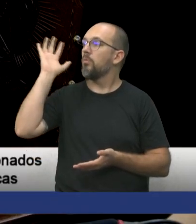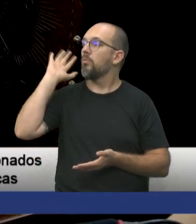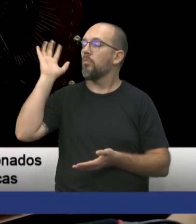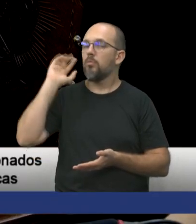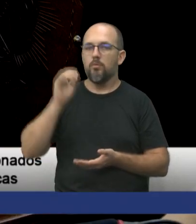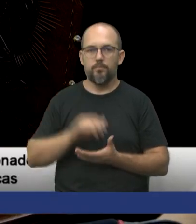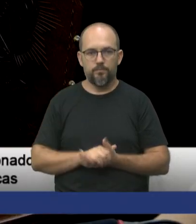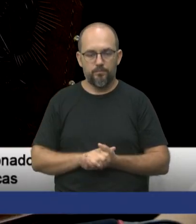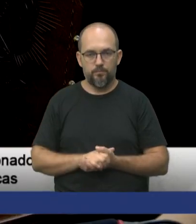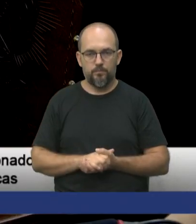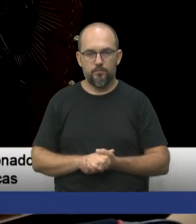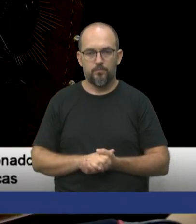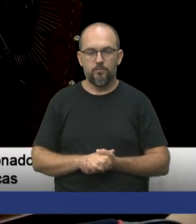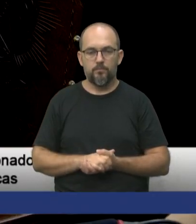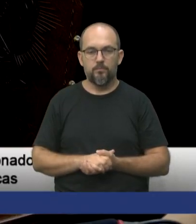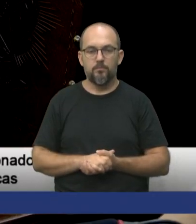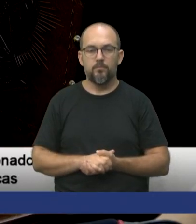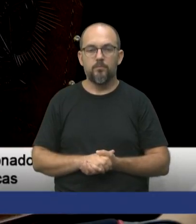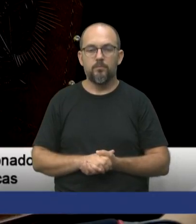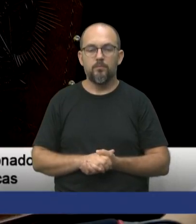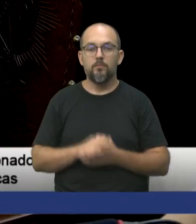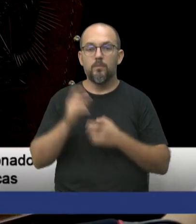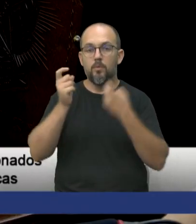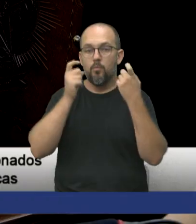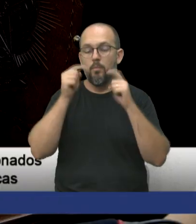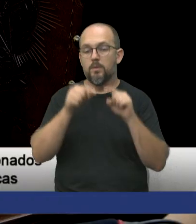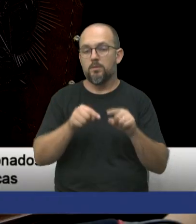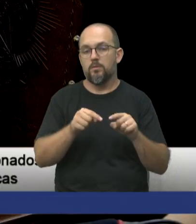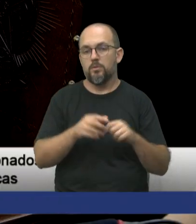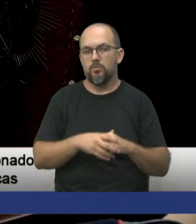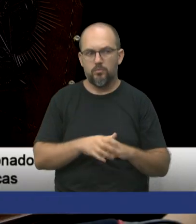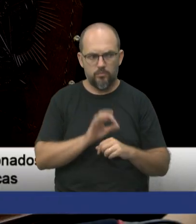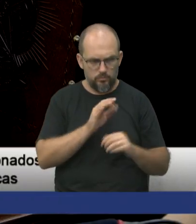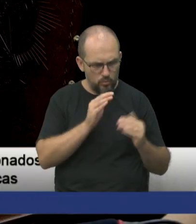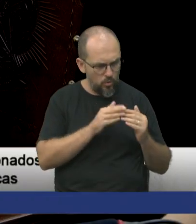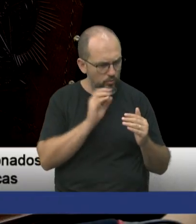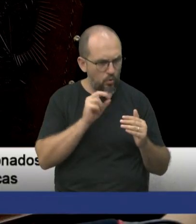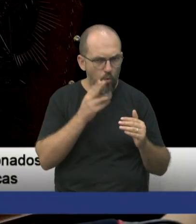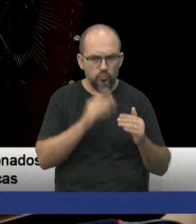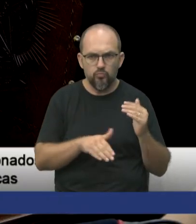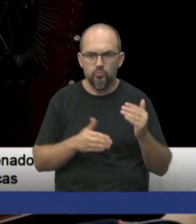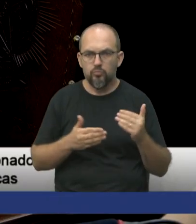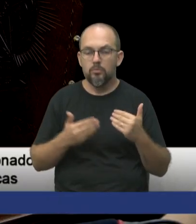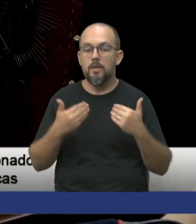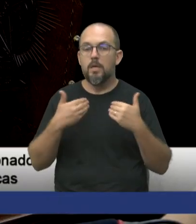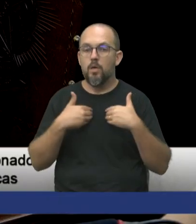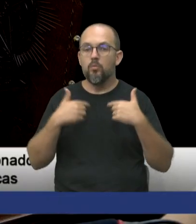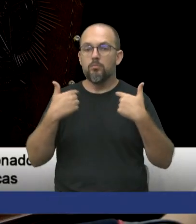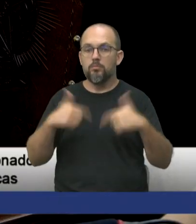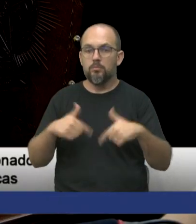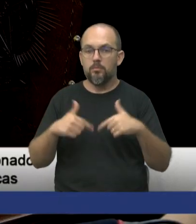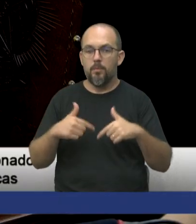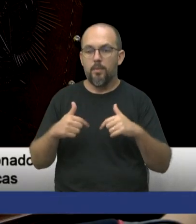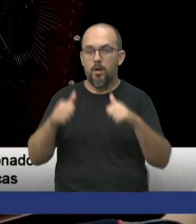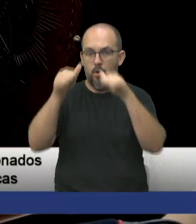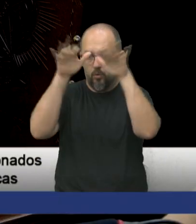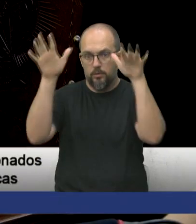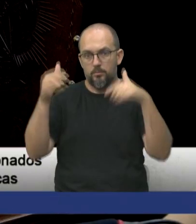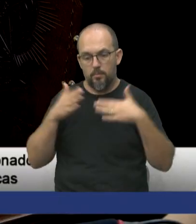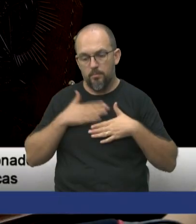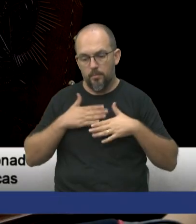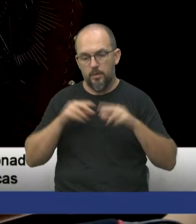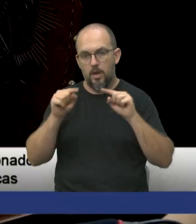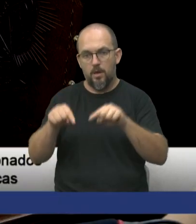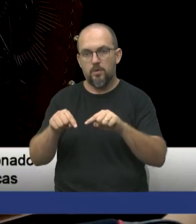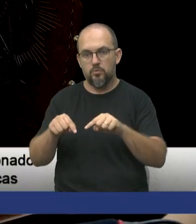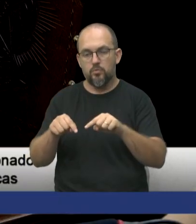assim, a preocupação é essa. Concorda ou discorda? Eu, quando trabalho com autismo, é isso. É